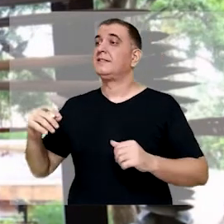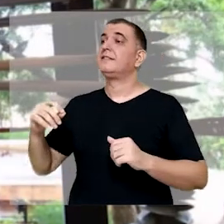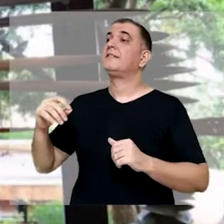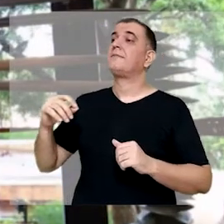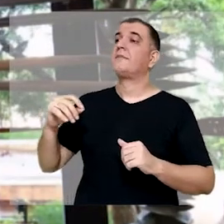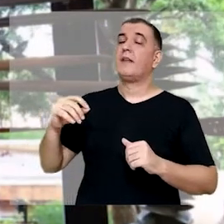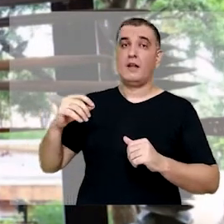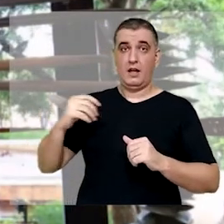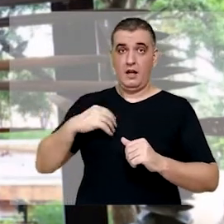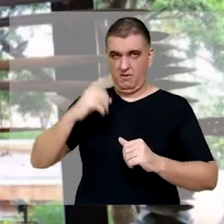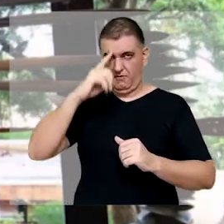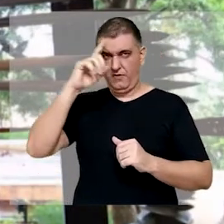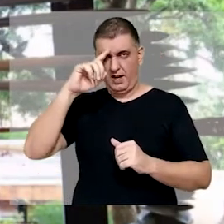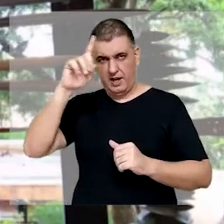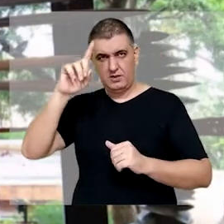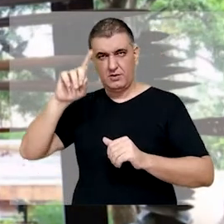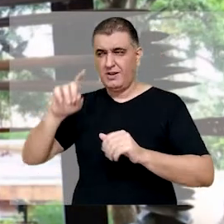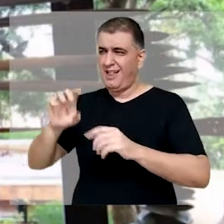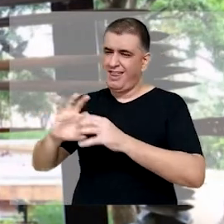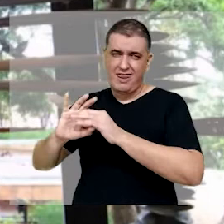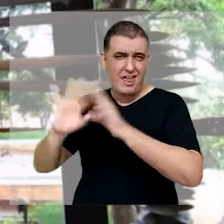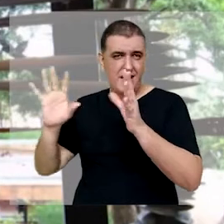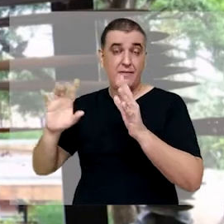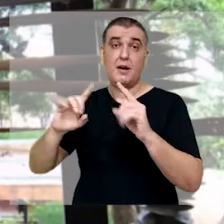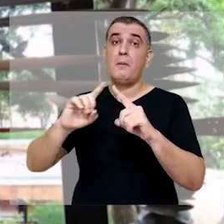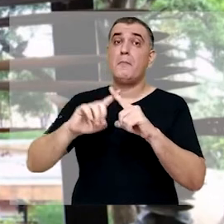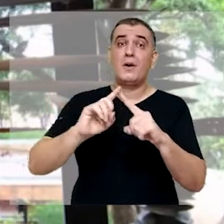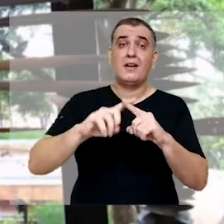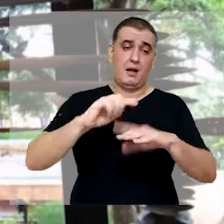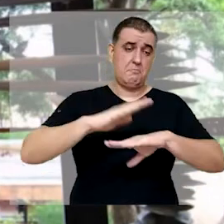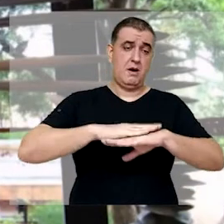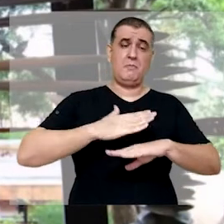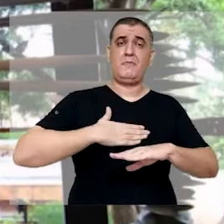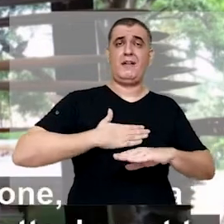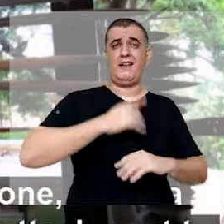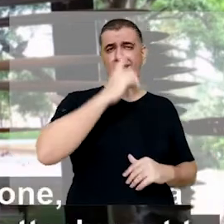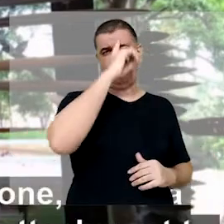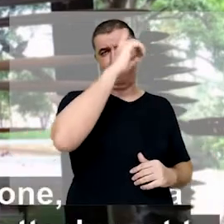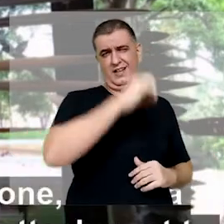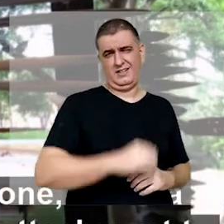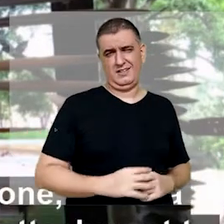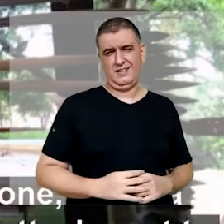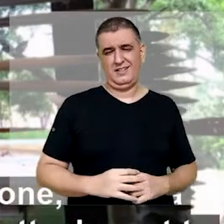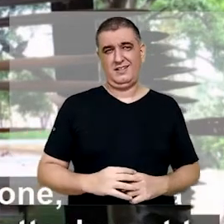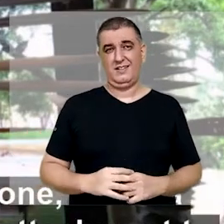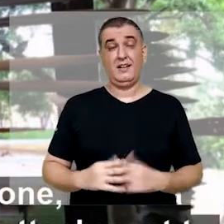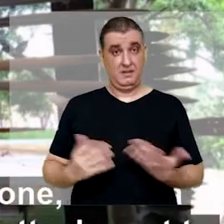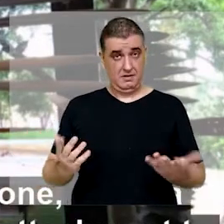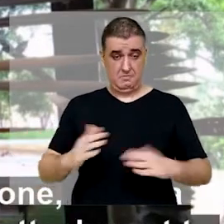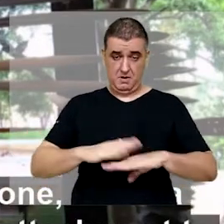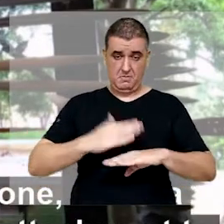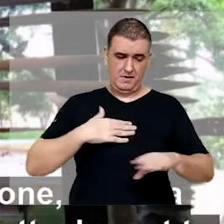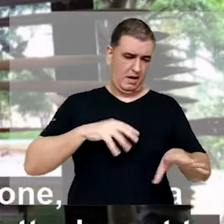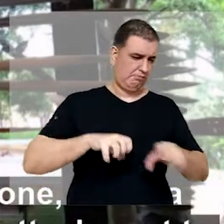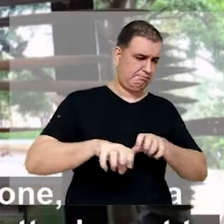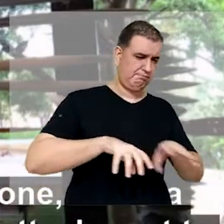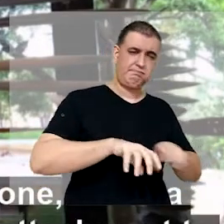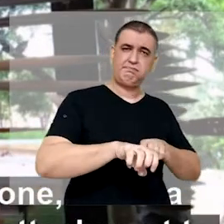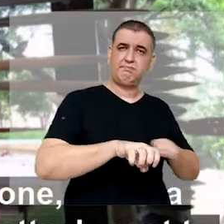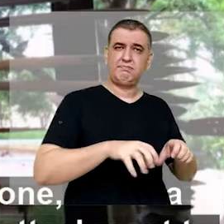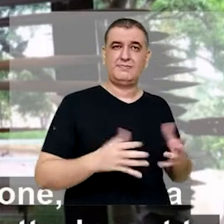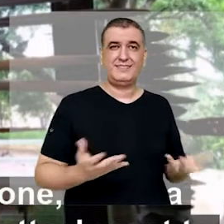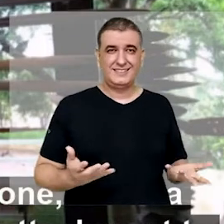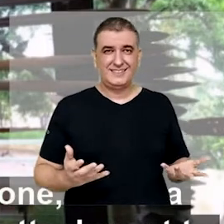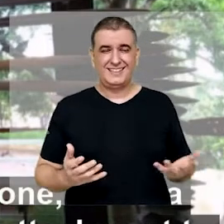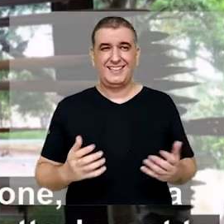eu multiplico e tenho essa liberdade, porque o múltiplo, quando você modela, sabe, o artista,